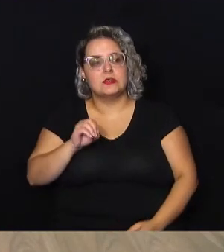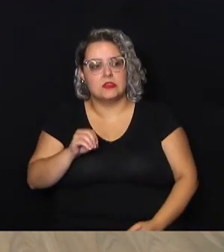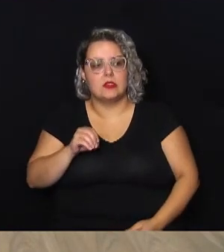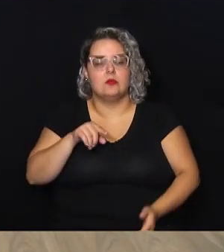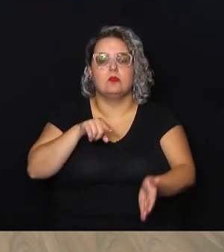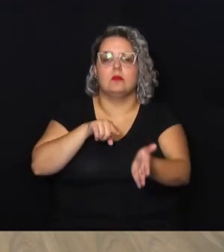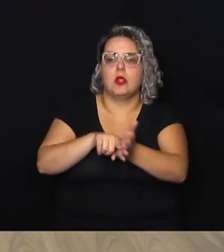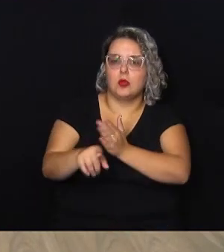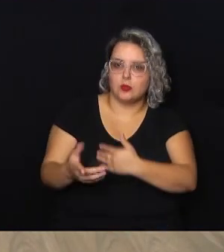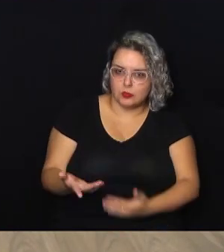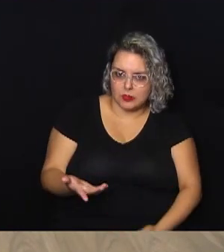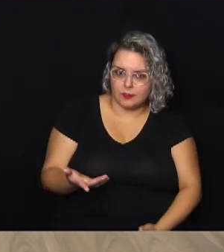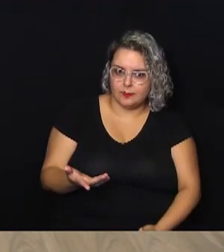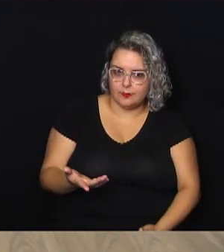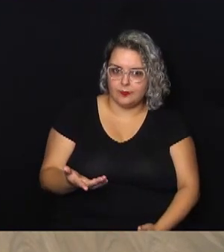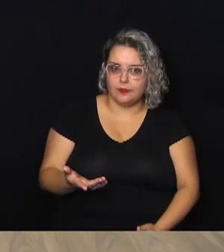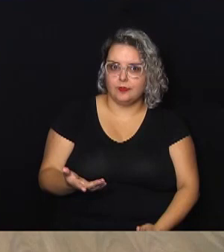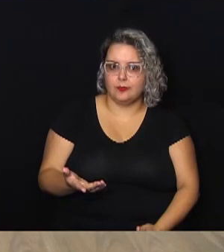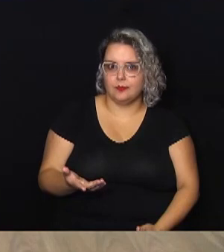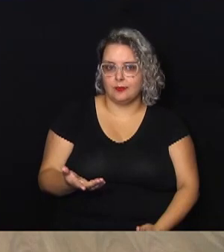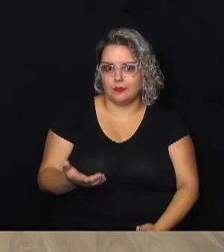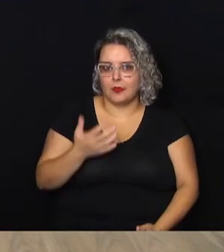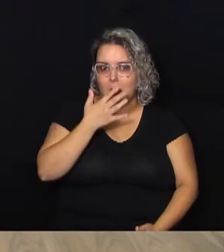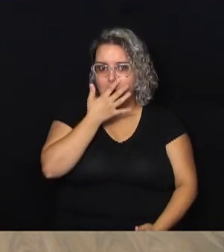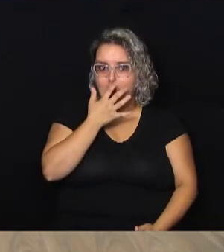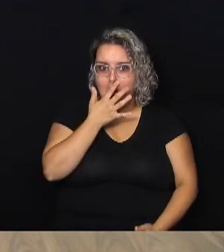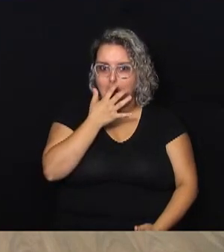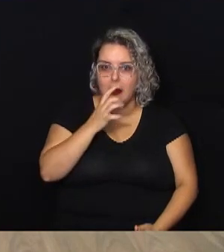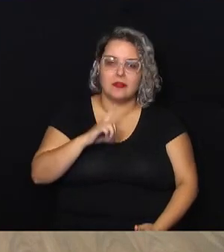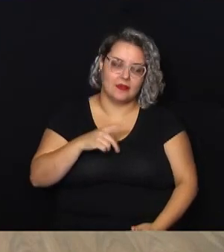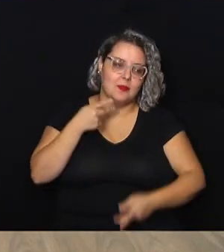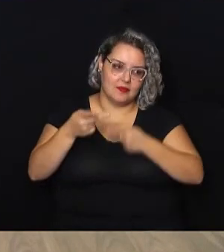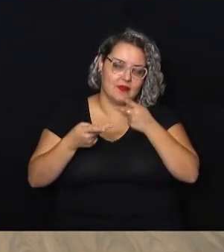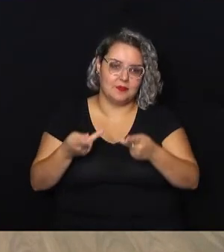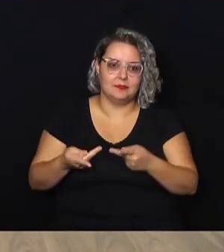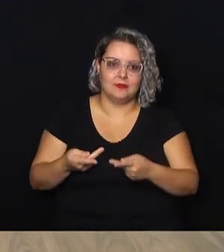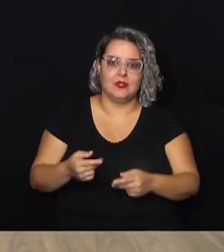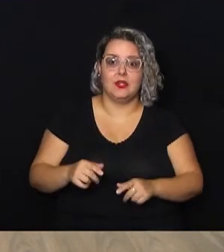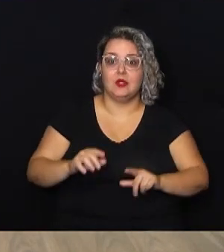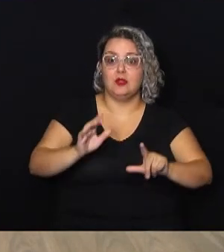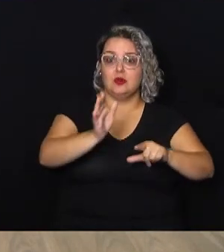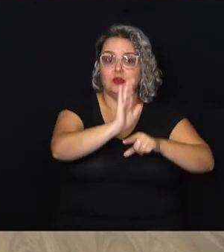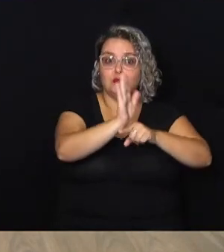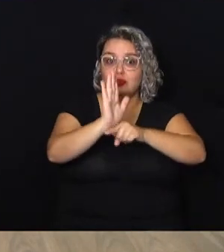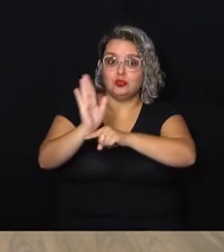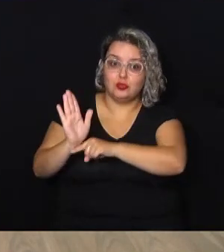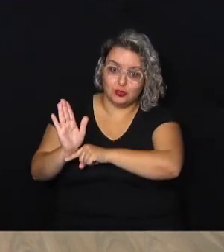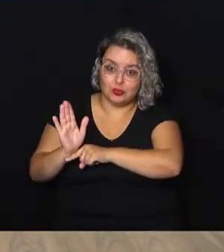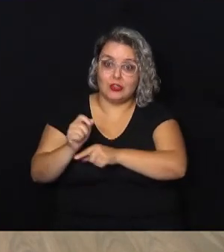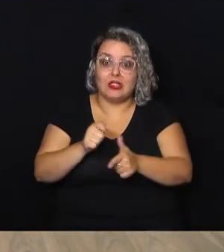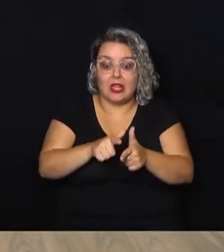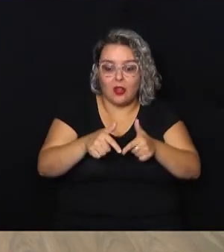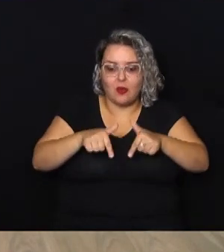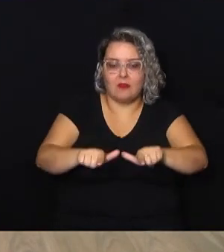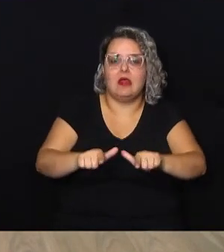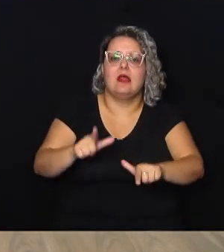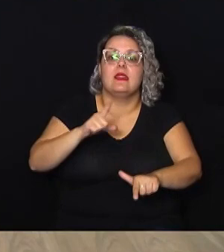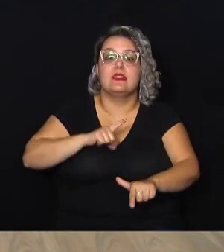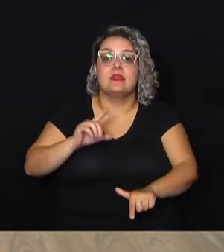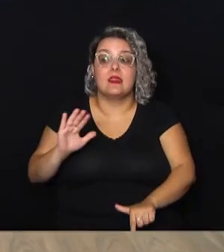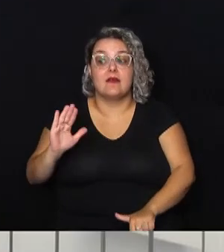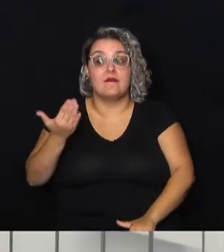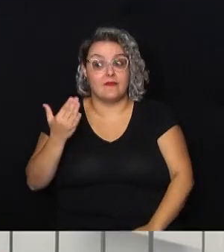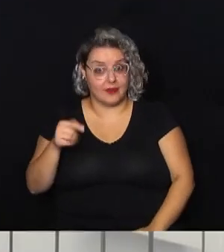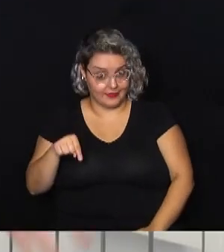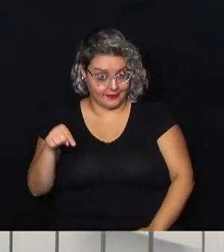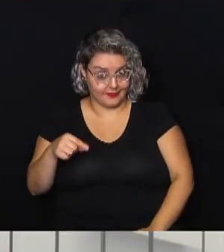pergunta. Desde a época, tem comentário também, desde a época dos filmes em locadoras existe pirataria. Em se